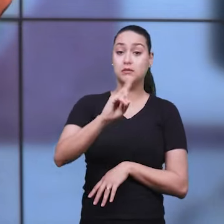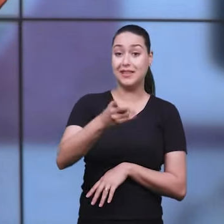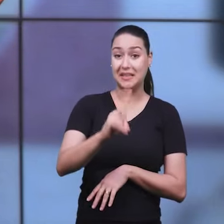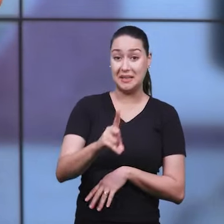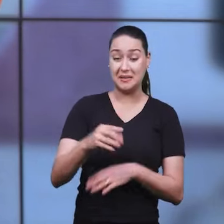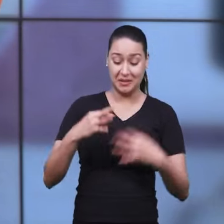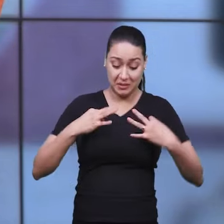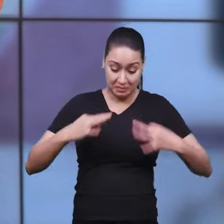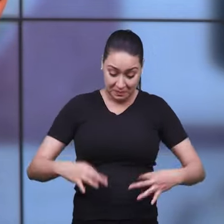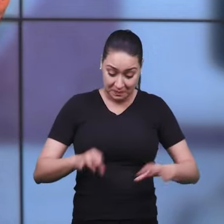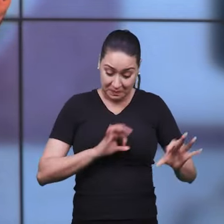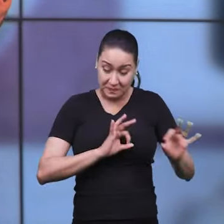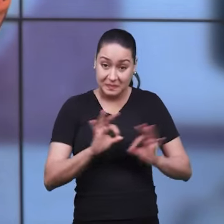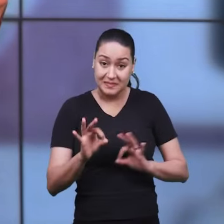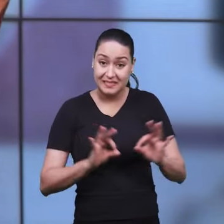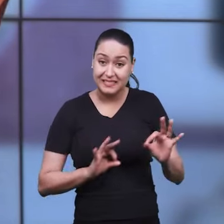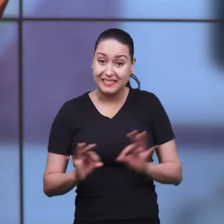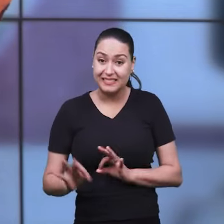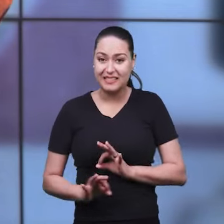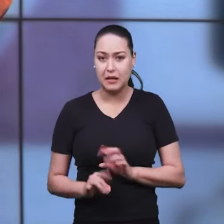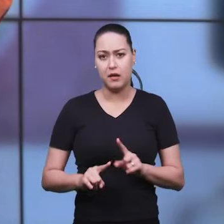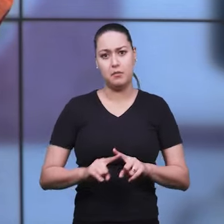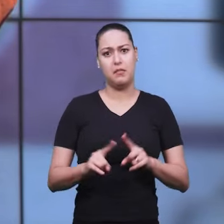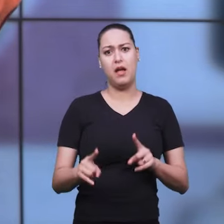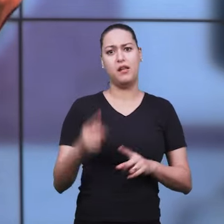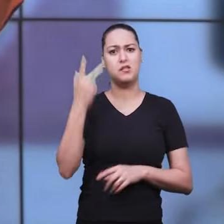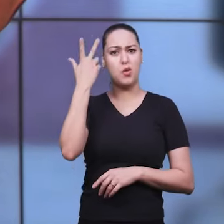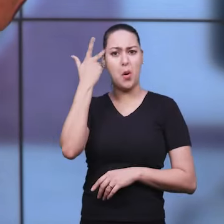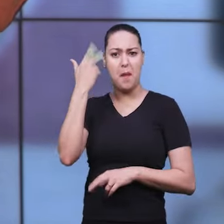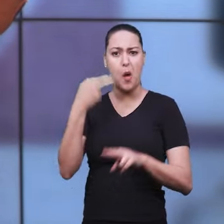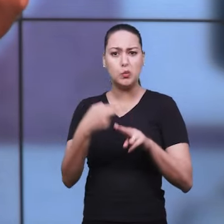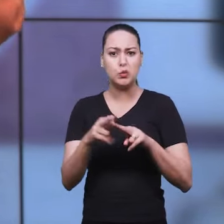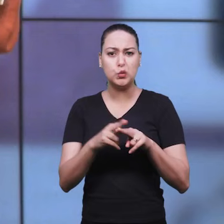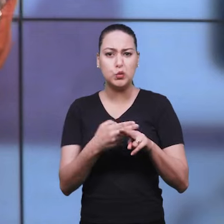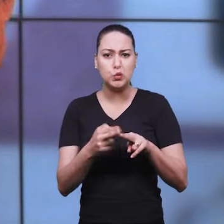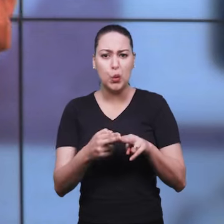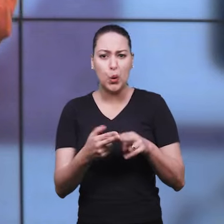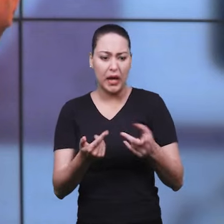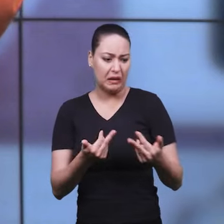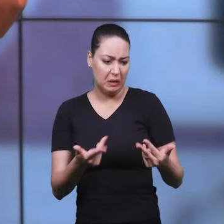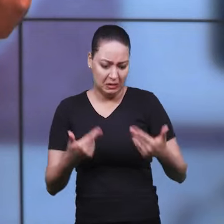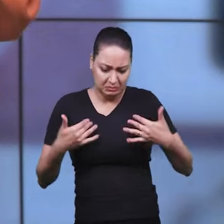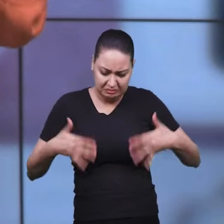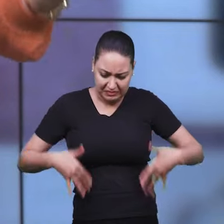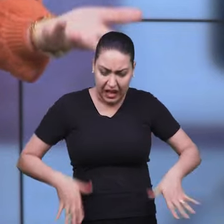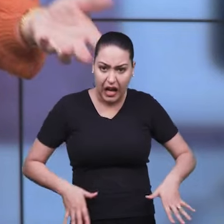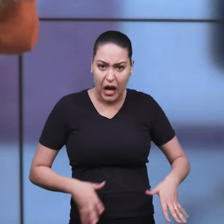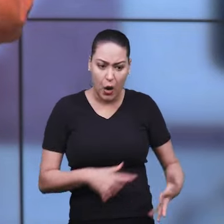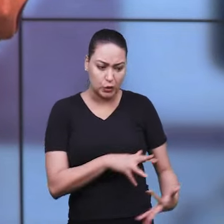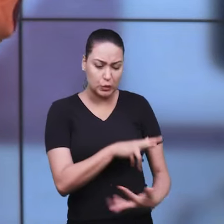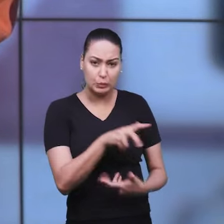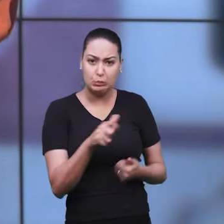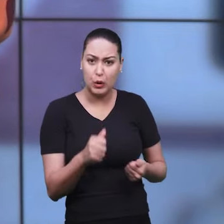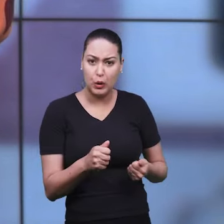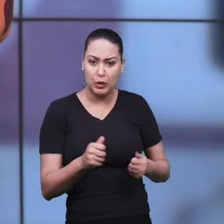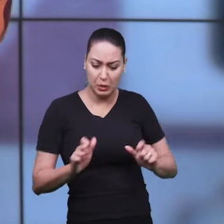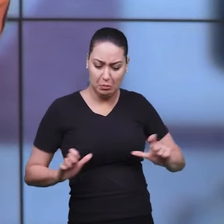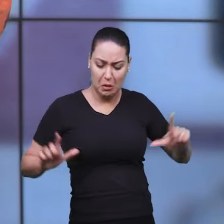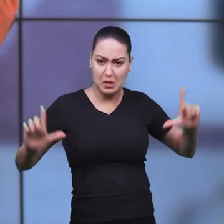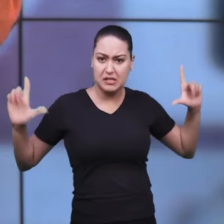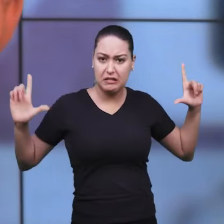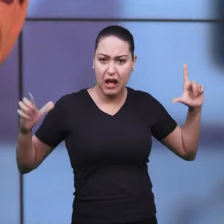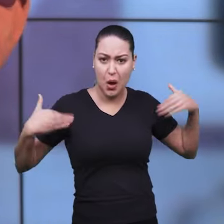até porque somos filhos do Rei. Mas não é normal nos contaminar com os costumes e o modo de vestir deste